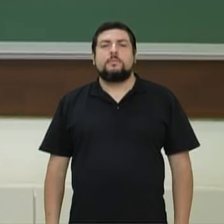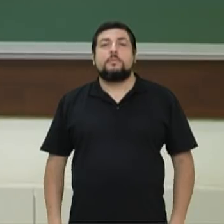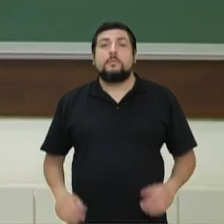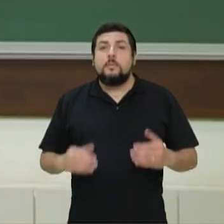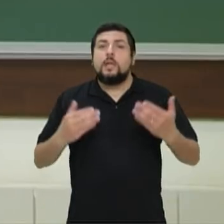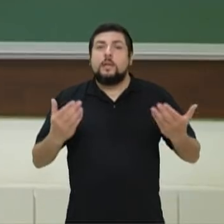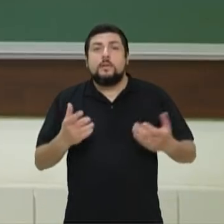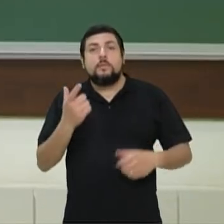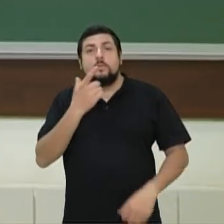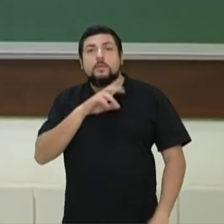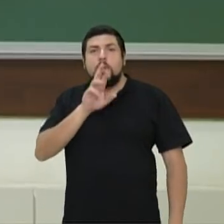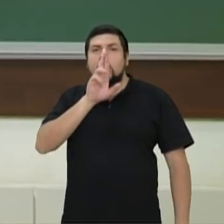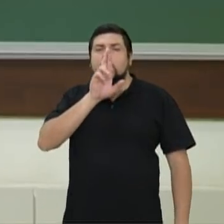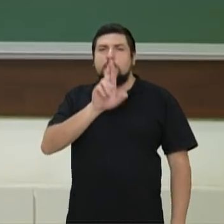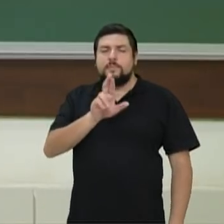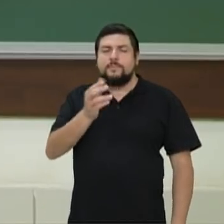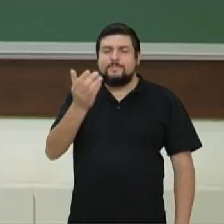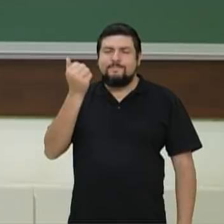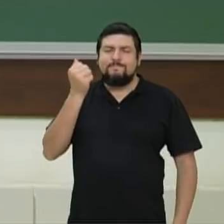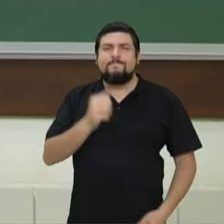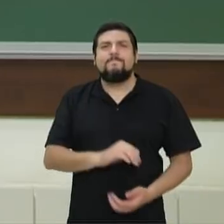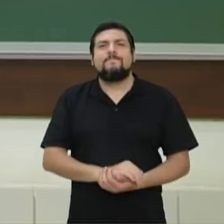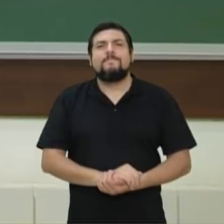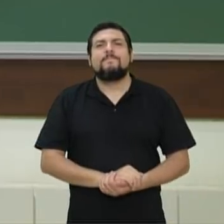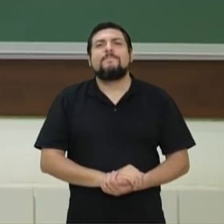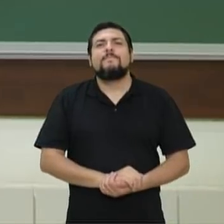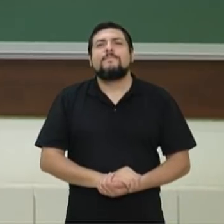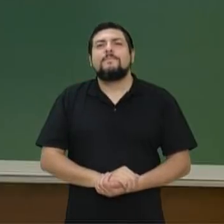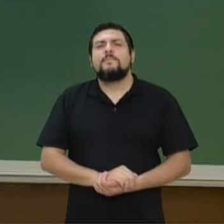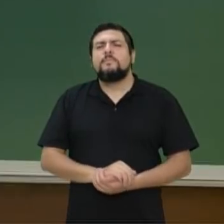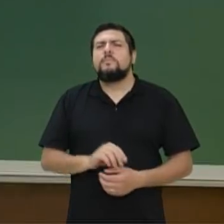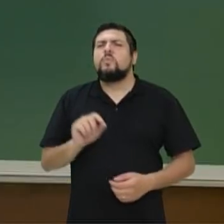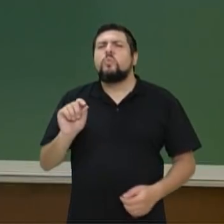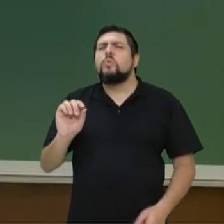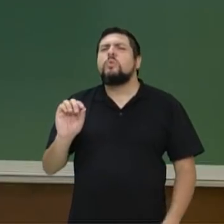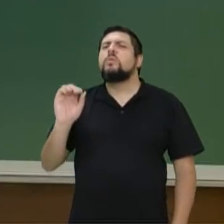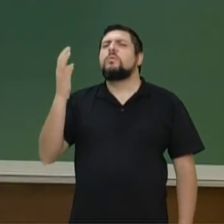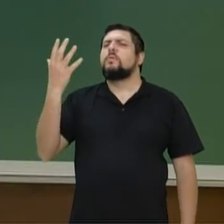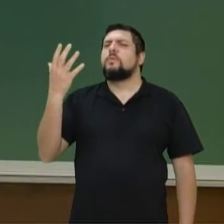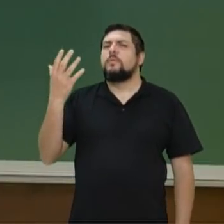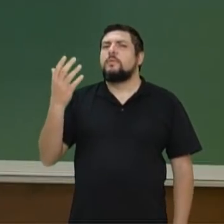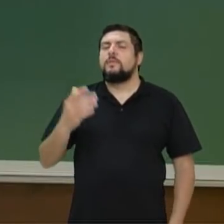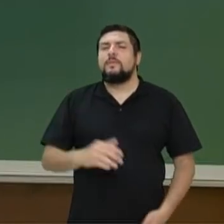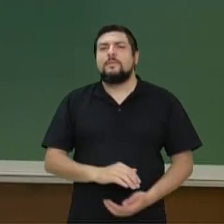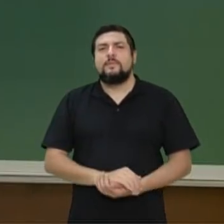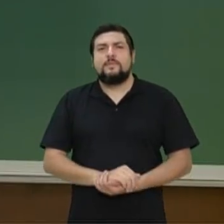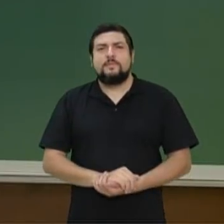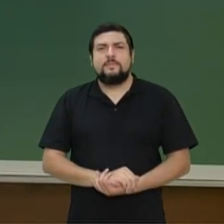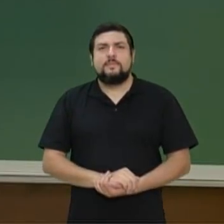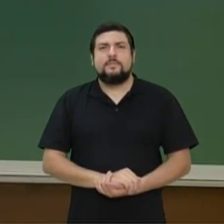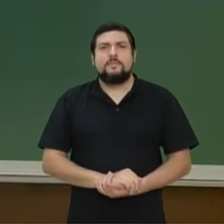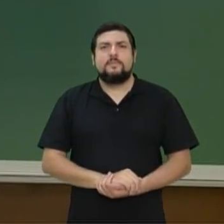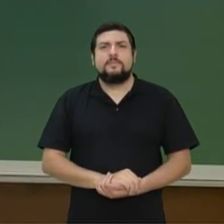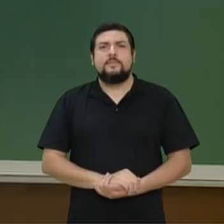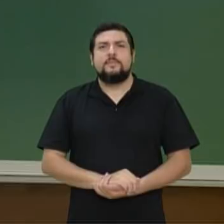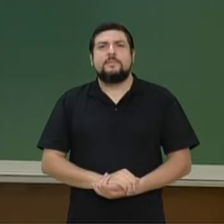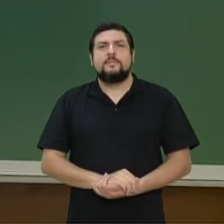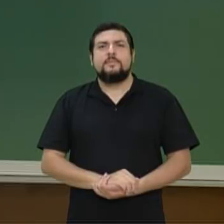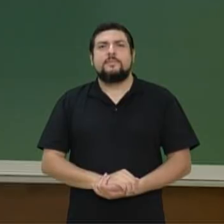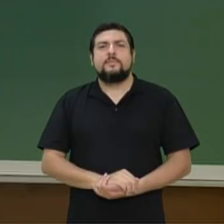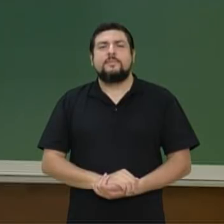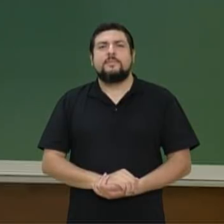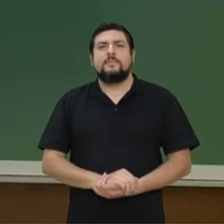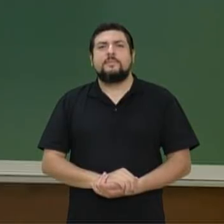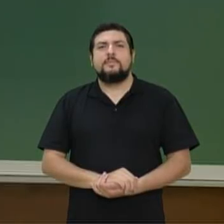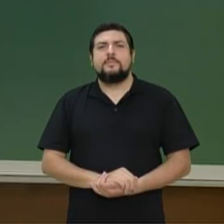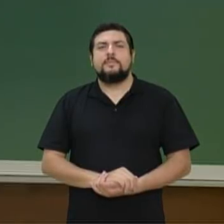Então, conseguiram responder, não é mesmo? O que ocorreu, né? Veja, aqui